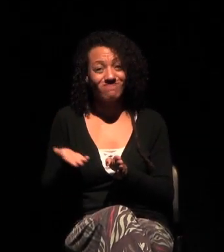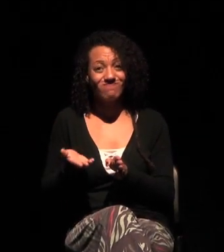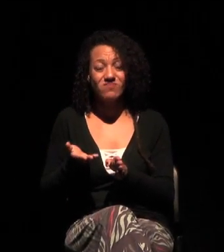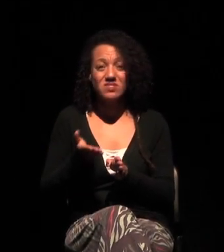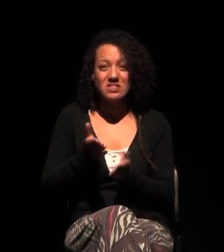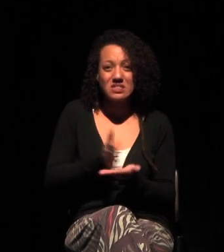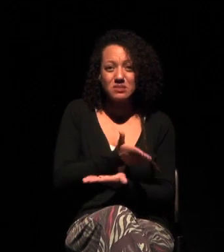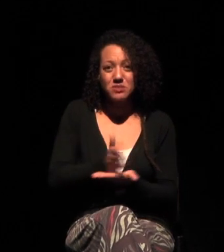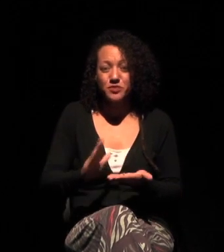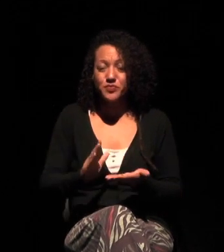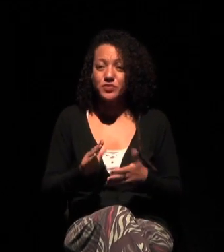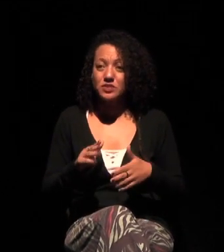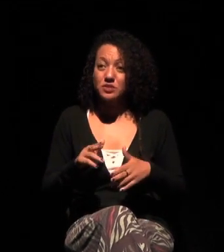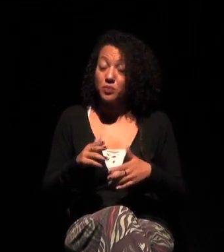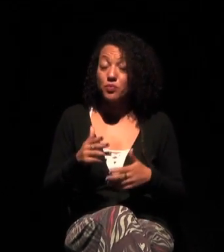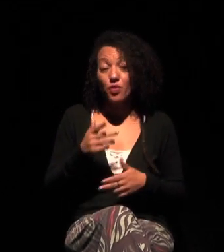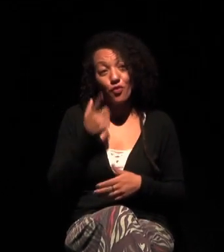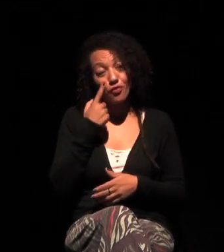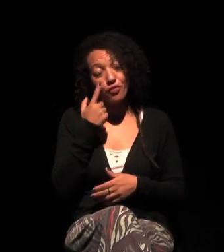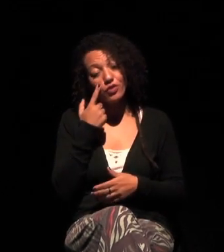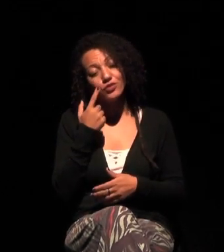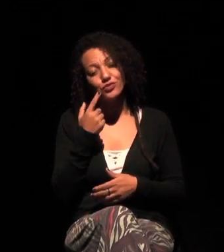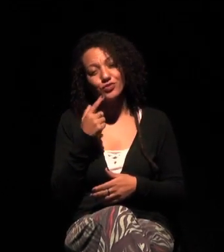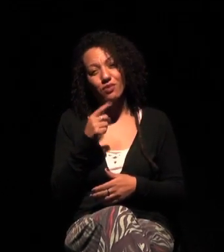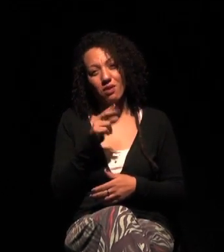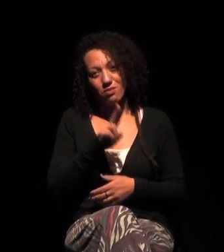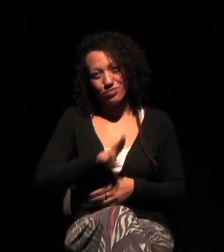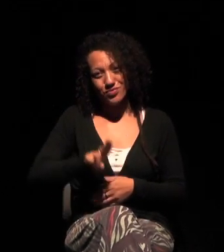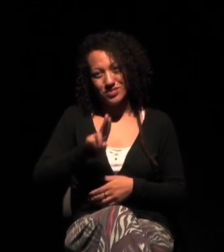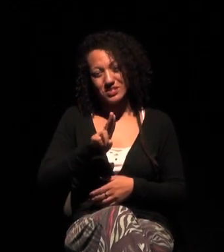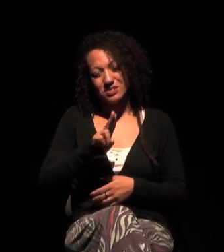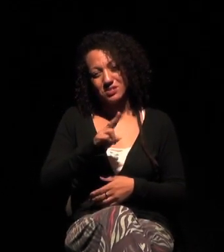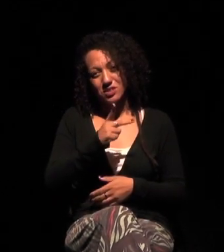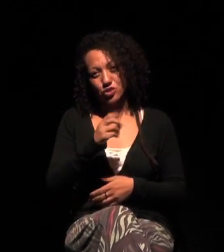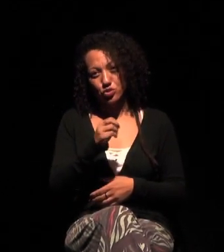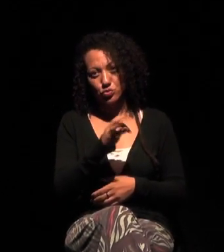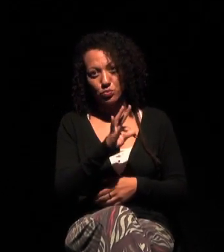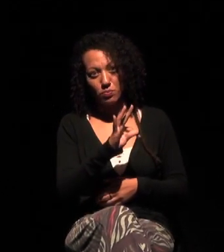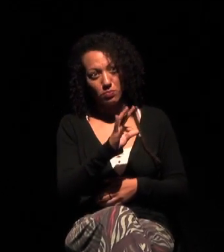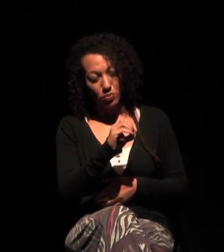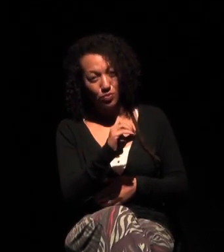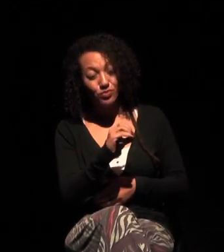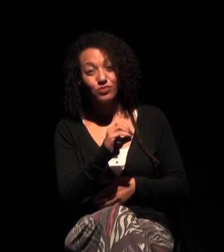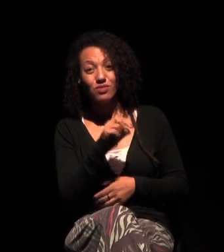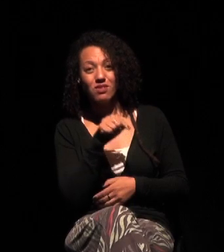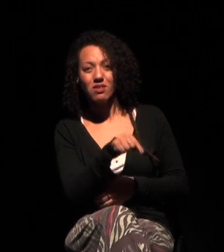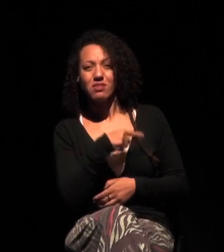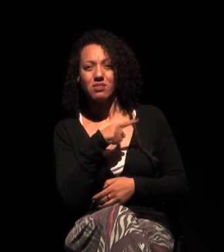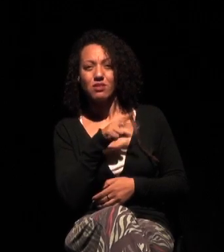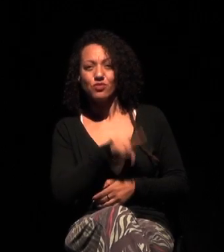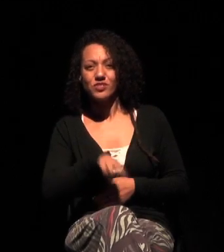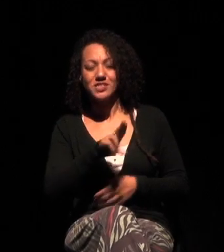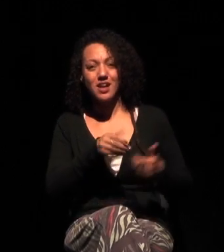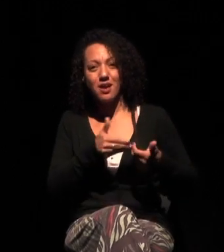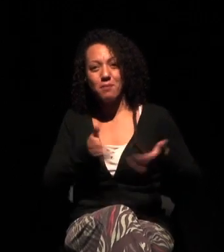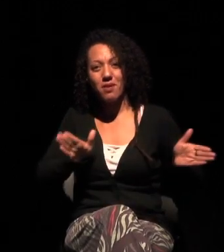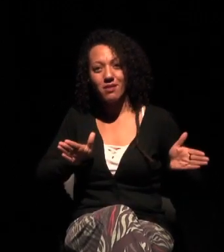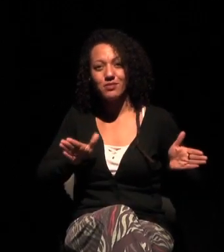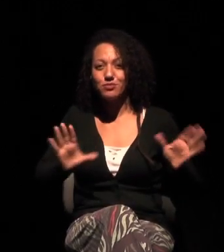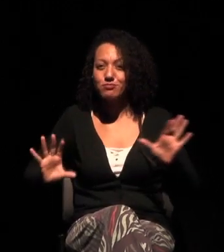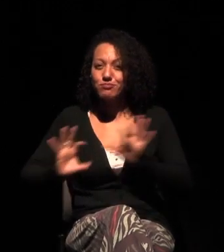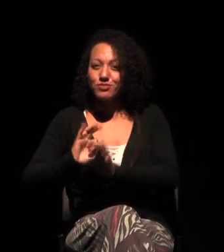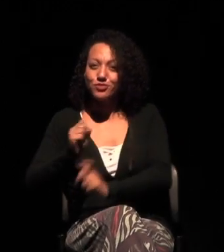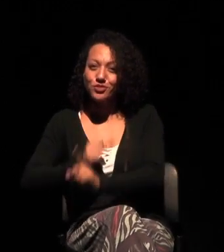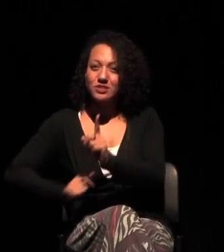de que na universidade do porto esta abertura se faça de maneira mais natural é verdade que os tempos exigem essa